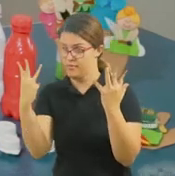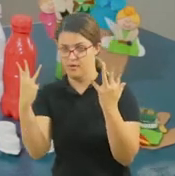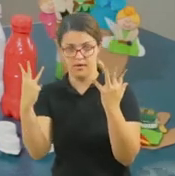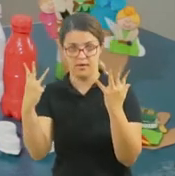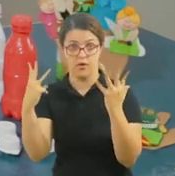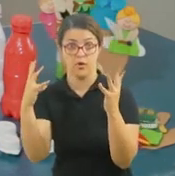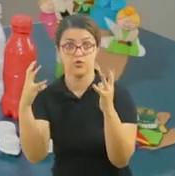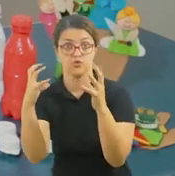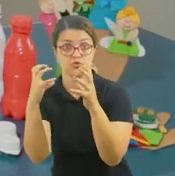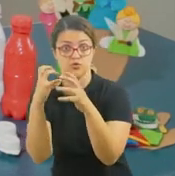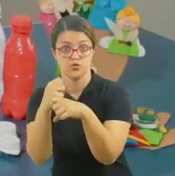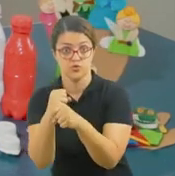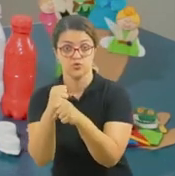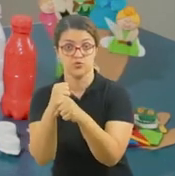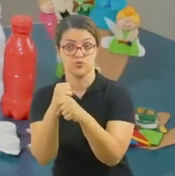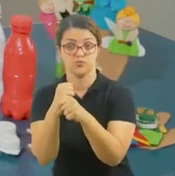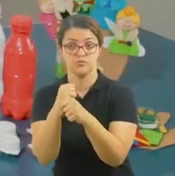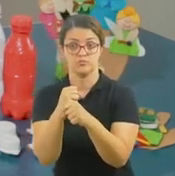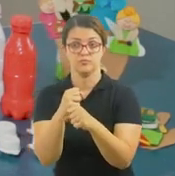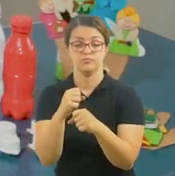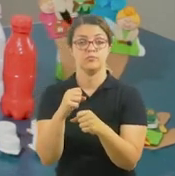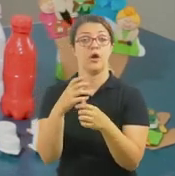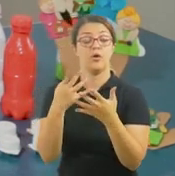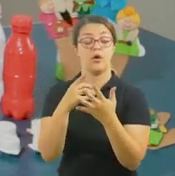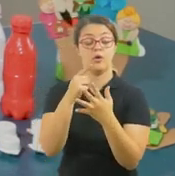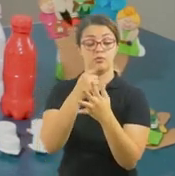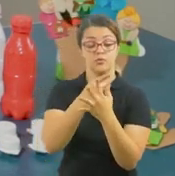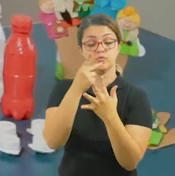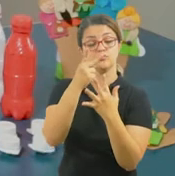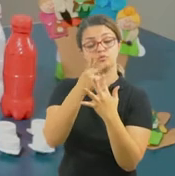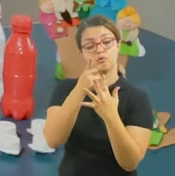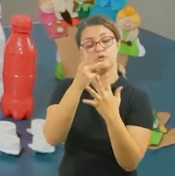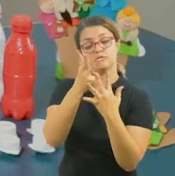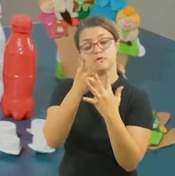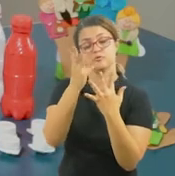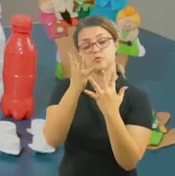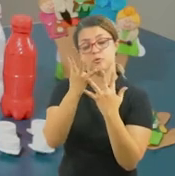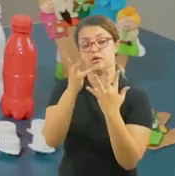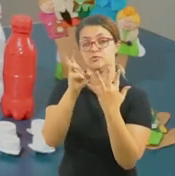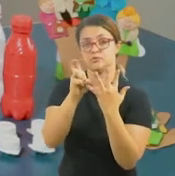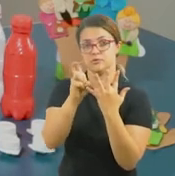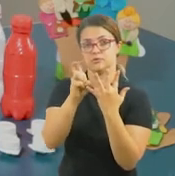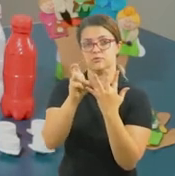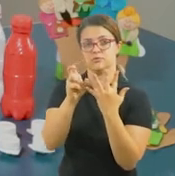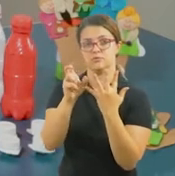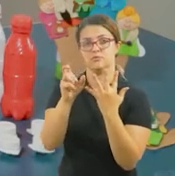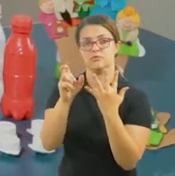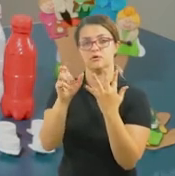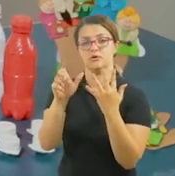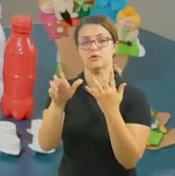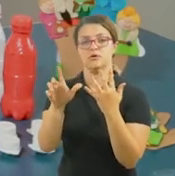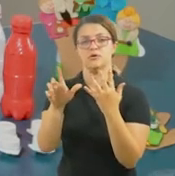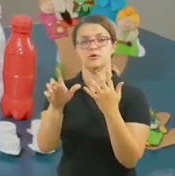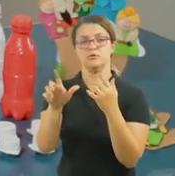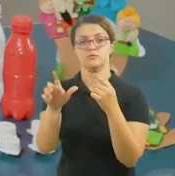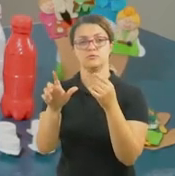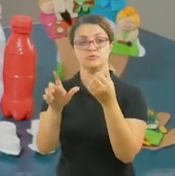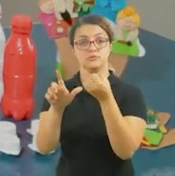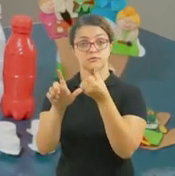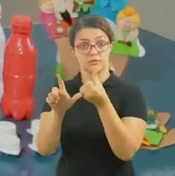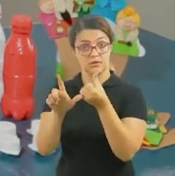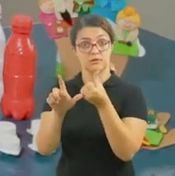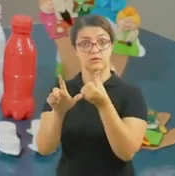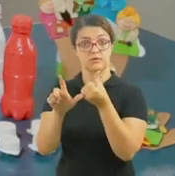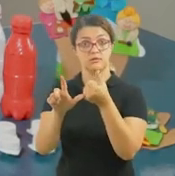todos e somar agora. 1, 2, 3, 4, 5, 6, 7,